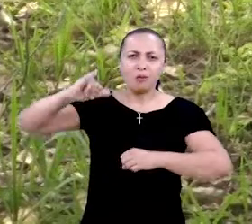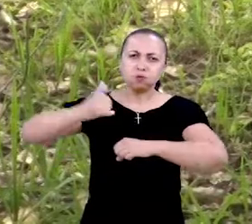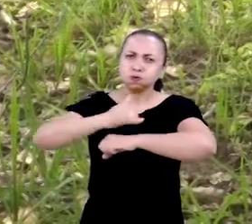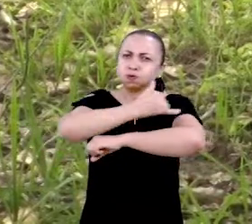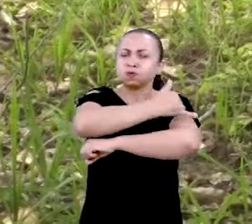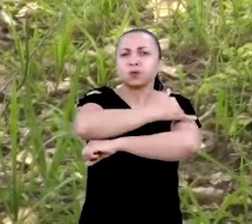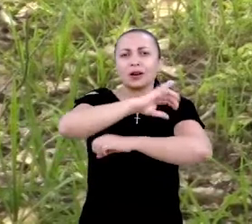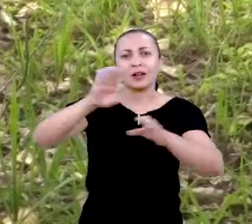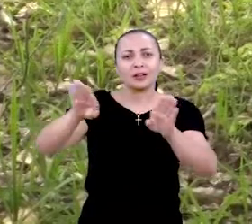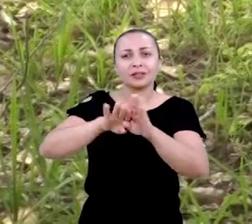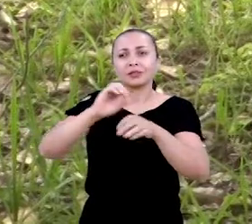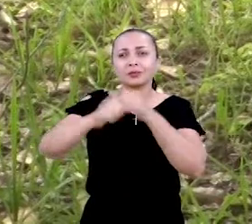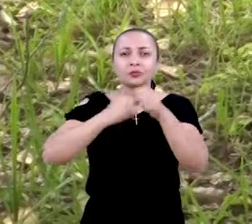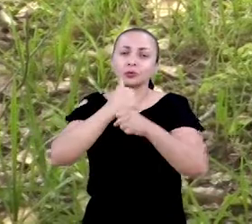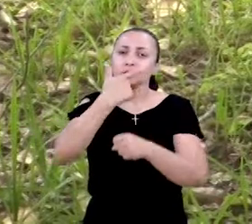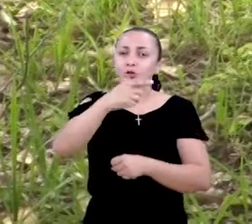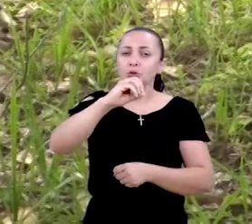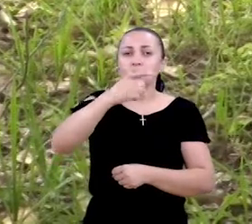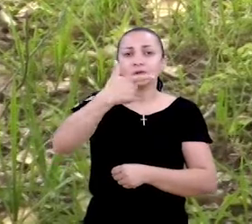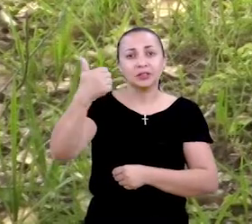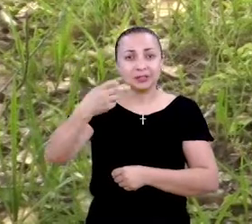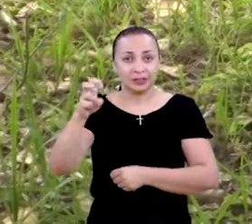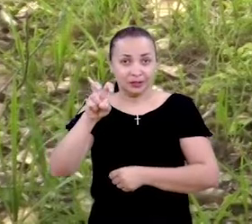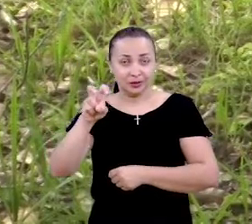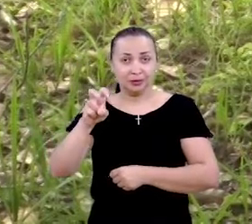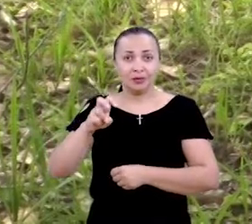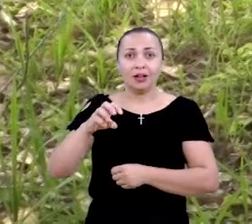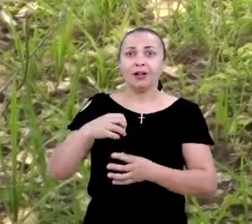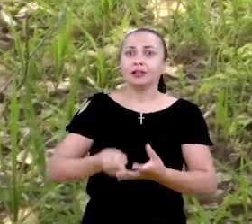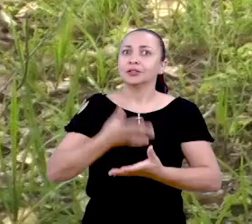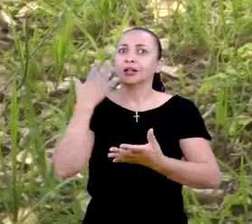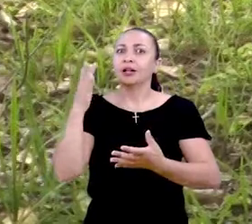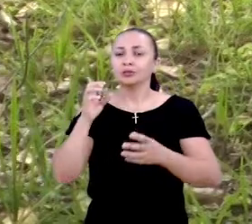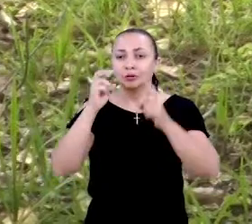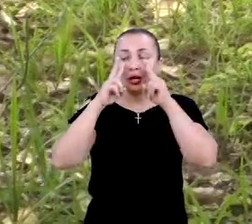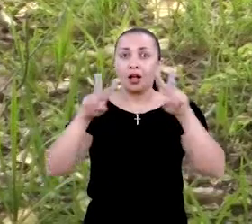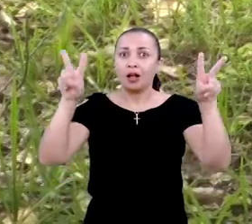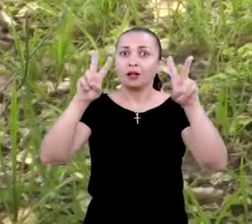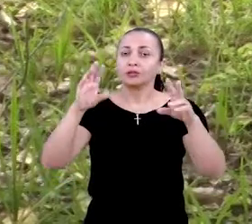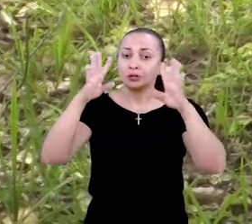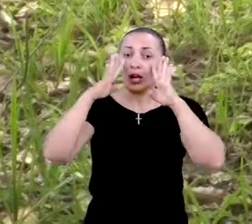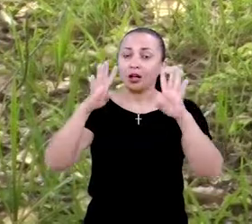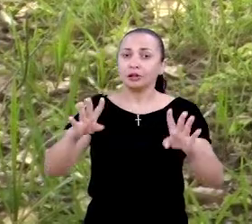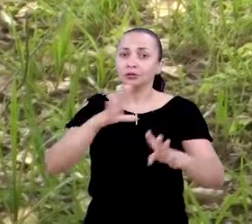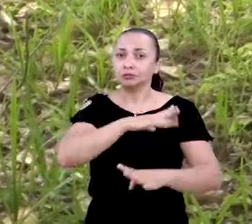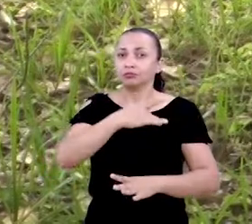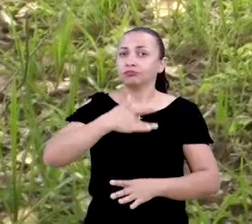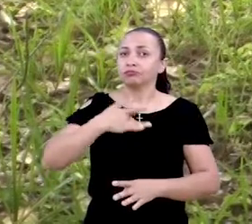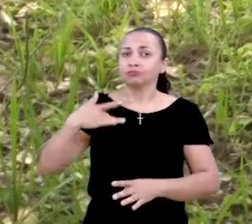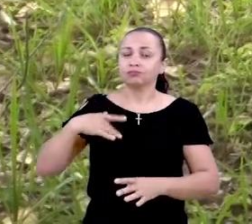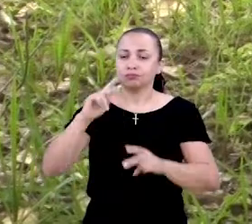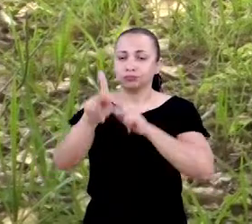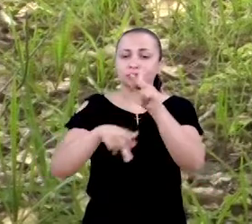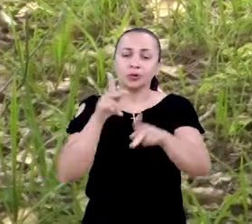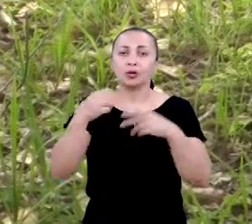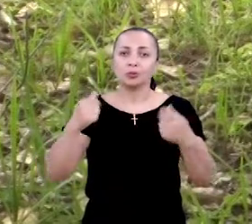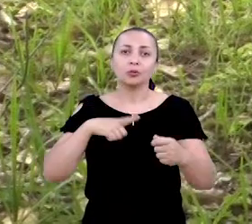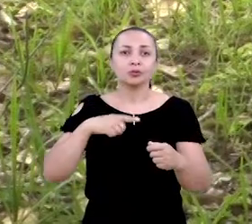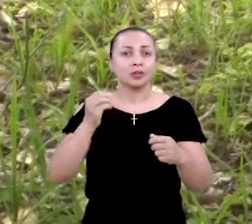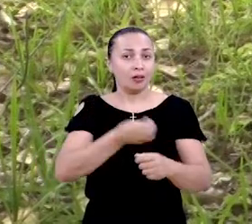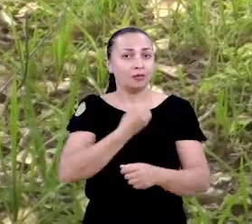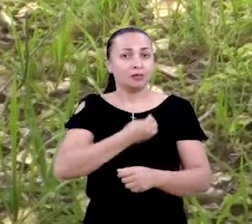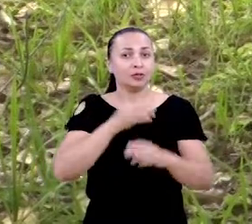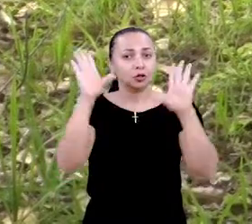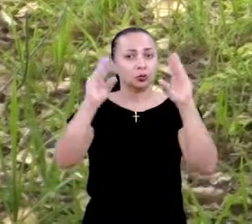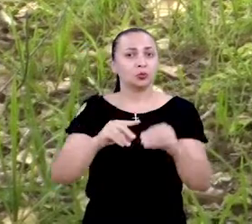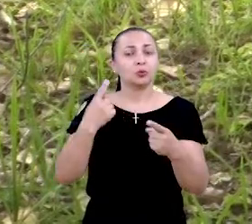ano de 2025. E isso acende um alerta para os riscos à saúde dessa população, que pode, inclusive, ter a vida